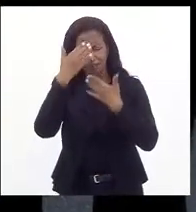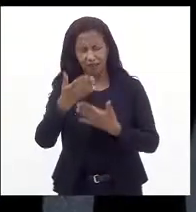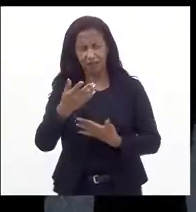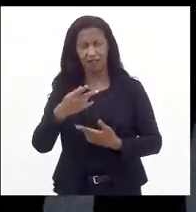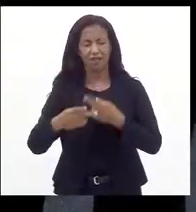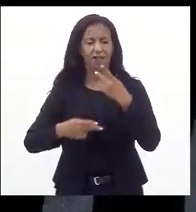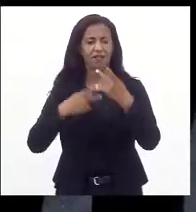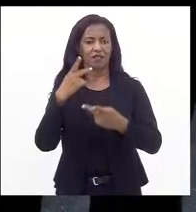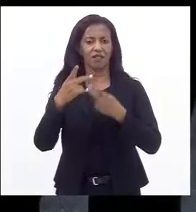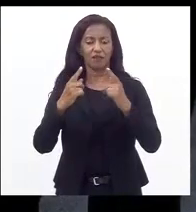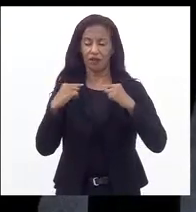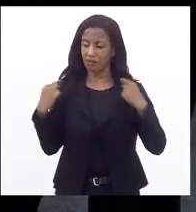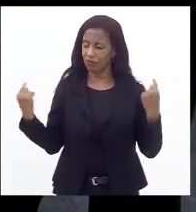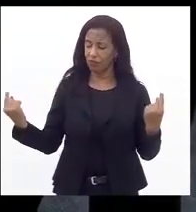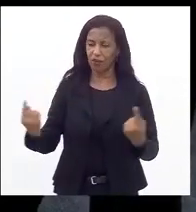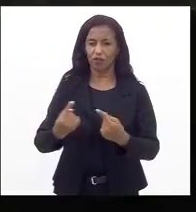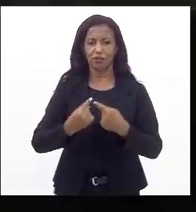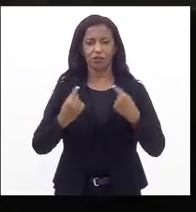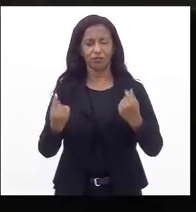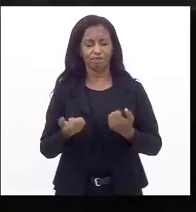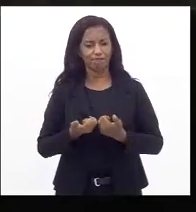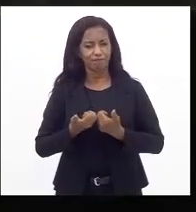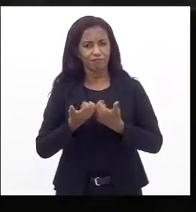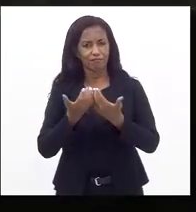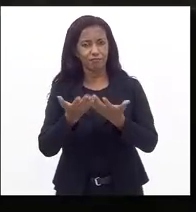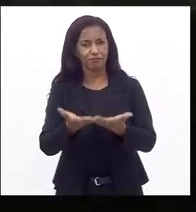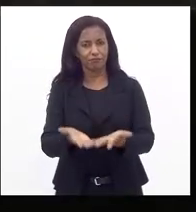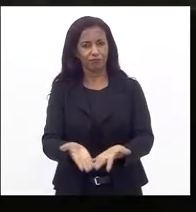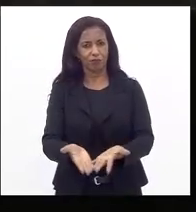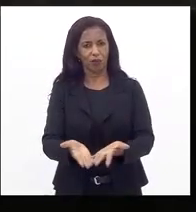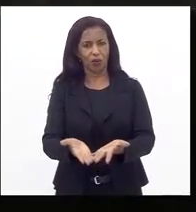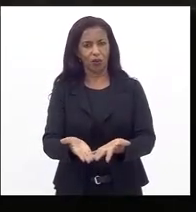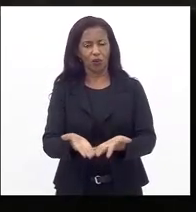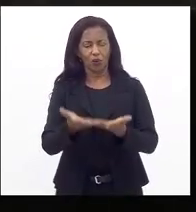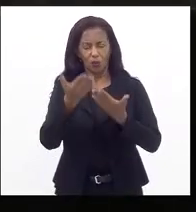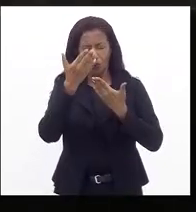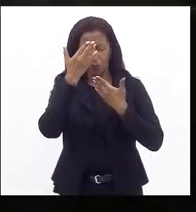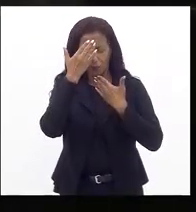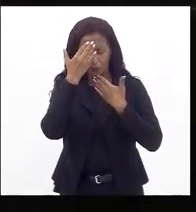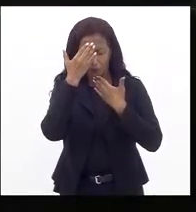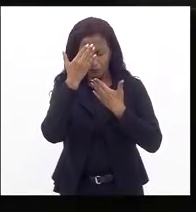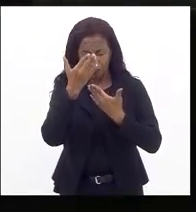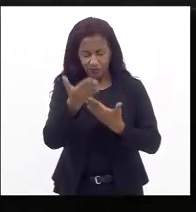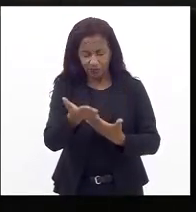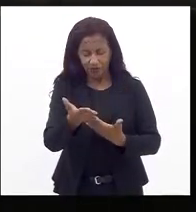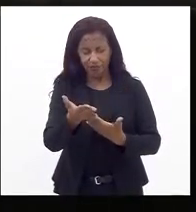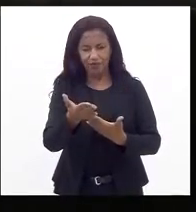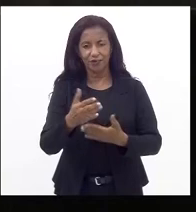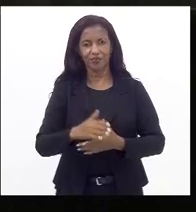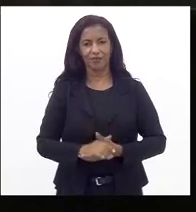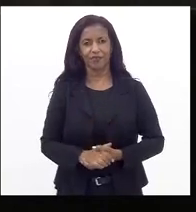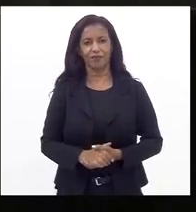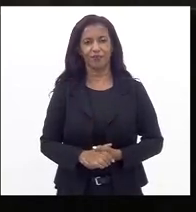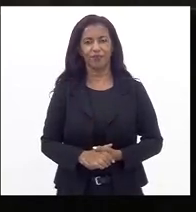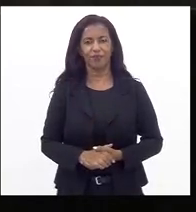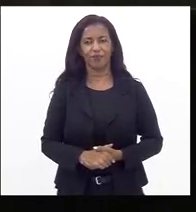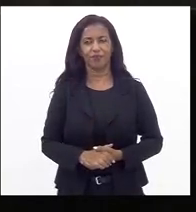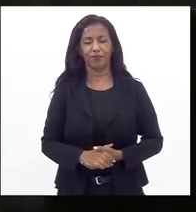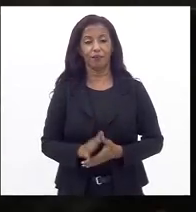todos Bom dia ofertamos um profundo agradecimento Presidente André chileno